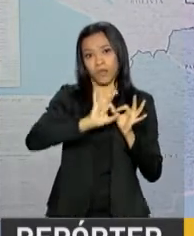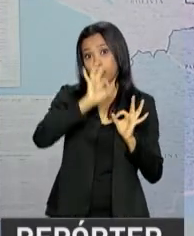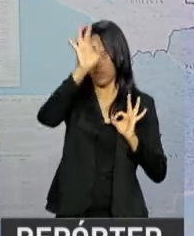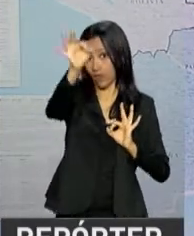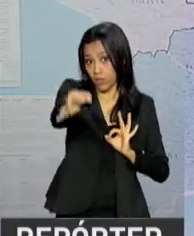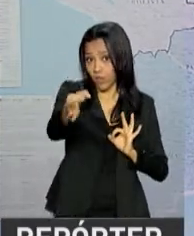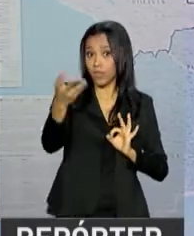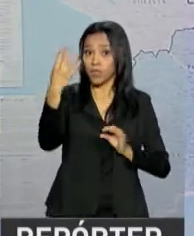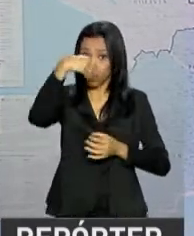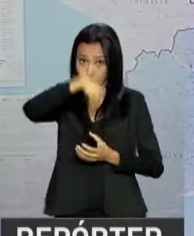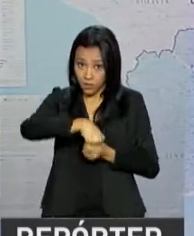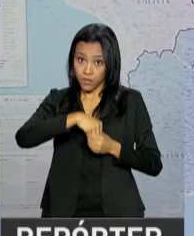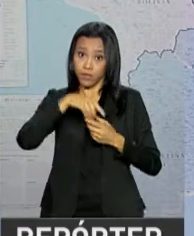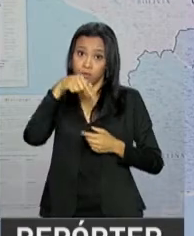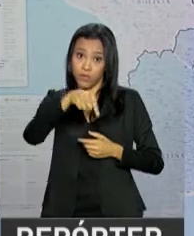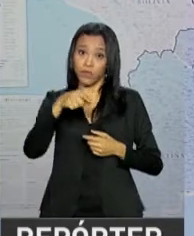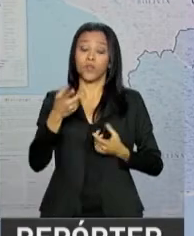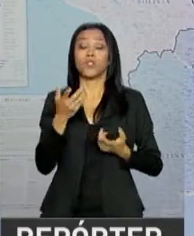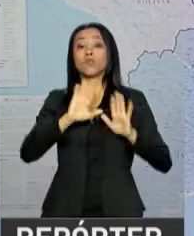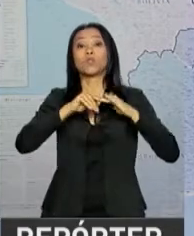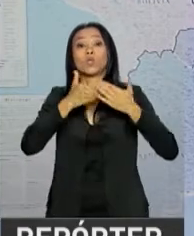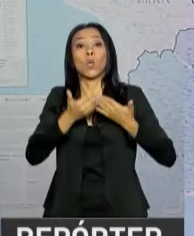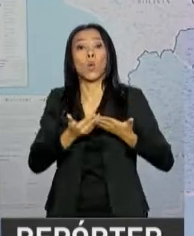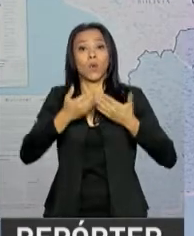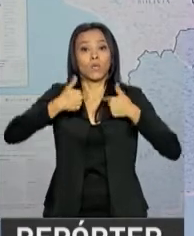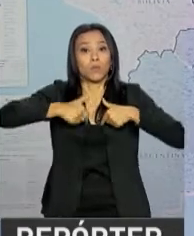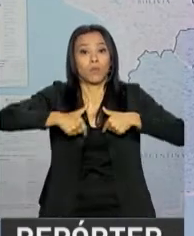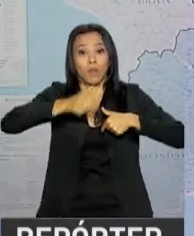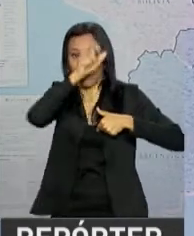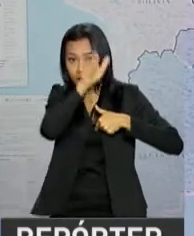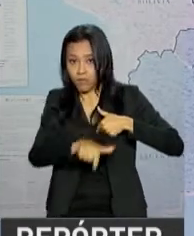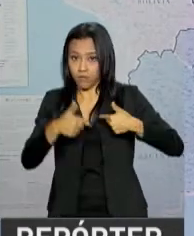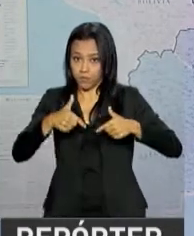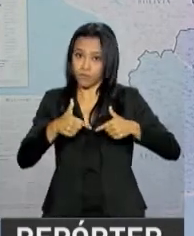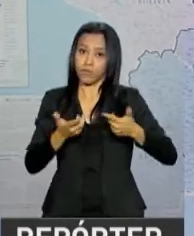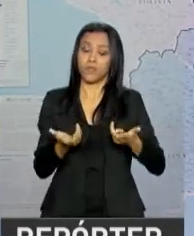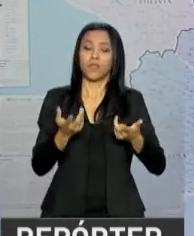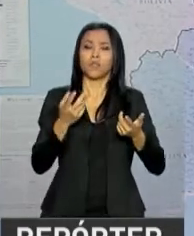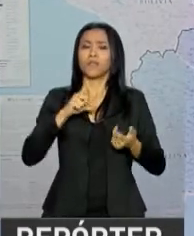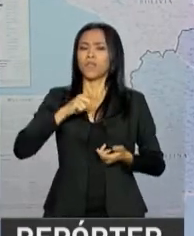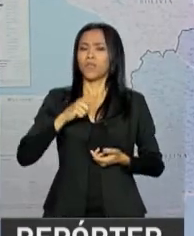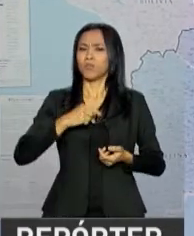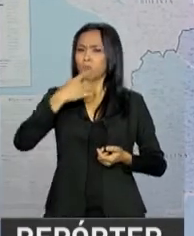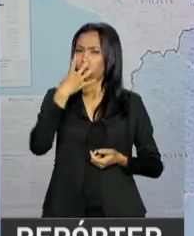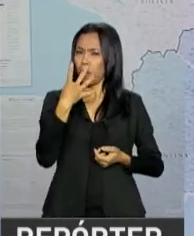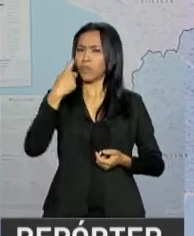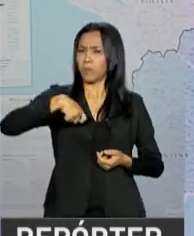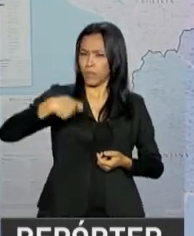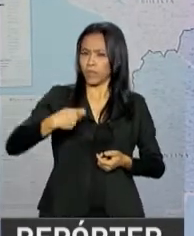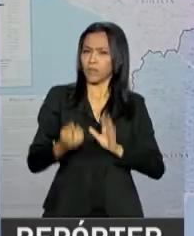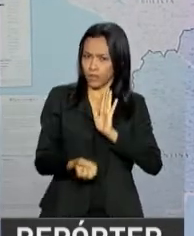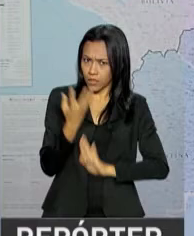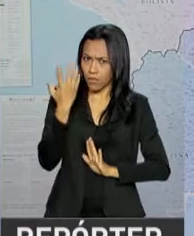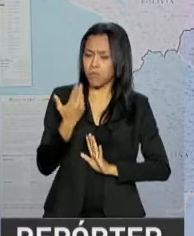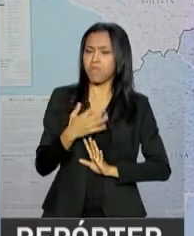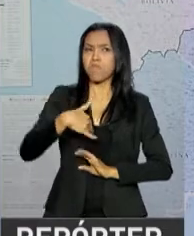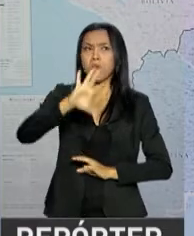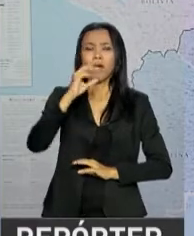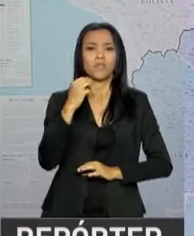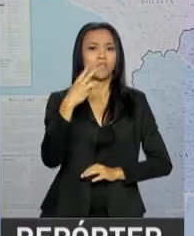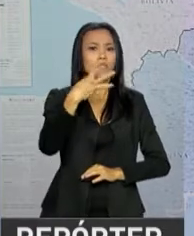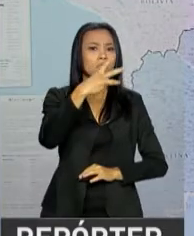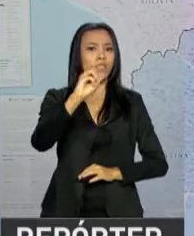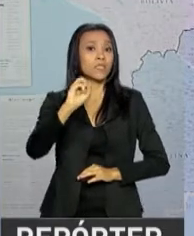na escola do trabalhador é e hoje nós temos com apenas quatro meses de criação mais de 300 mil